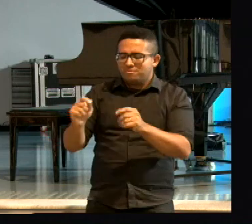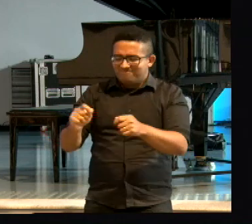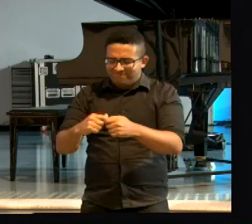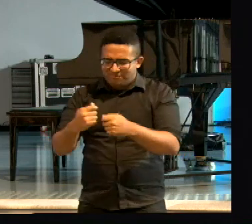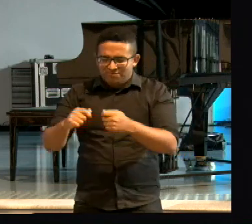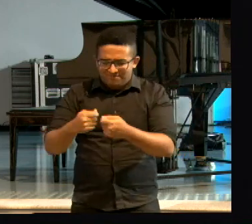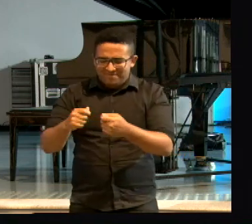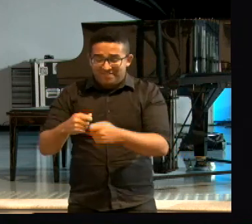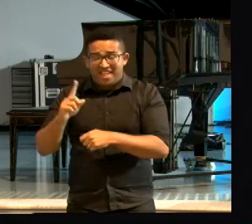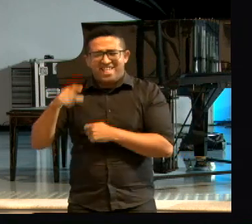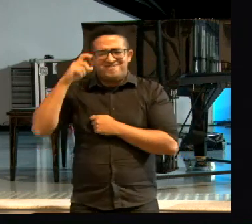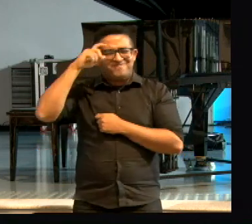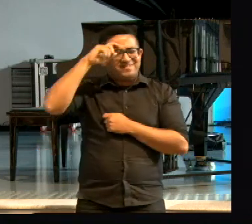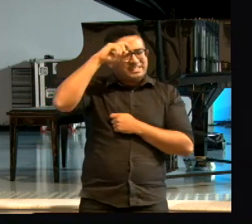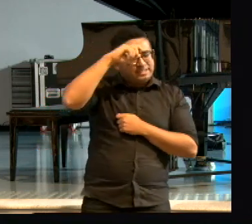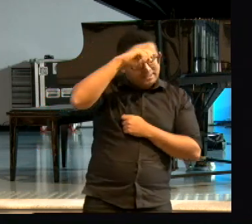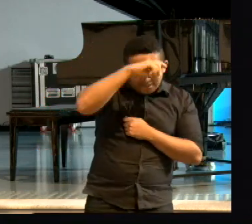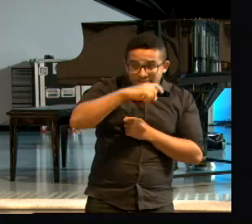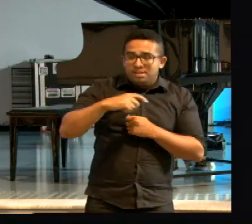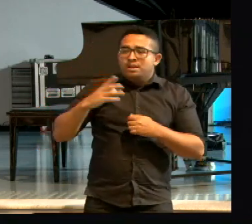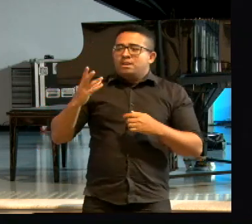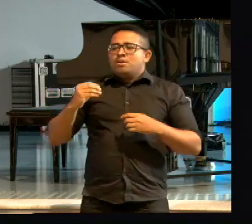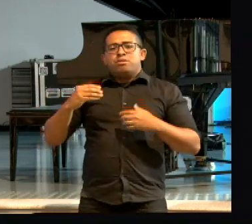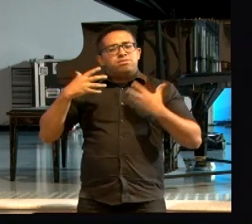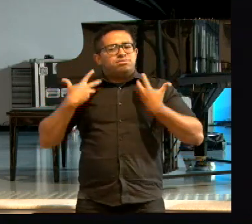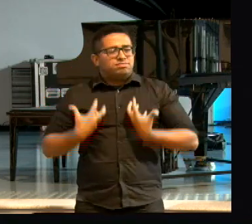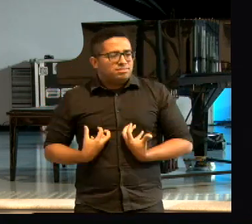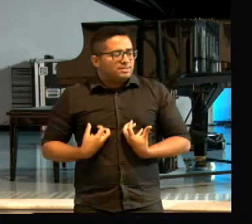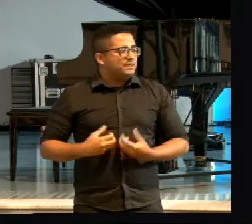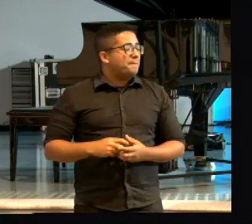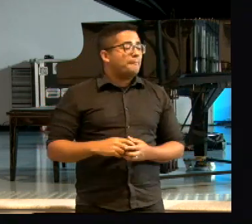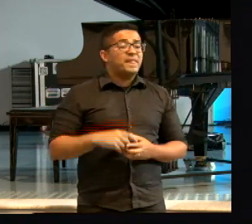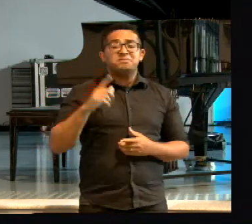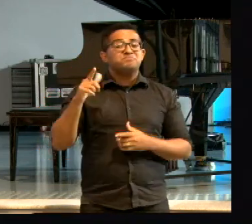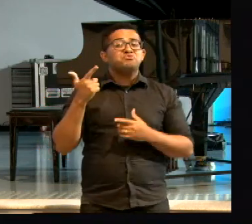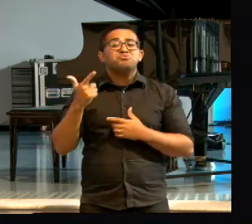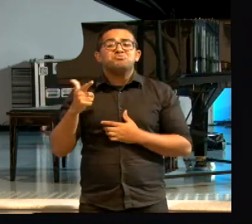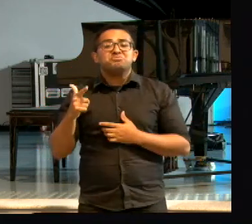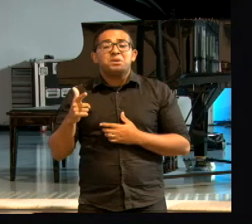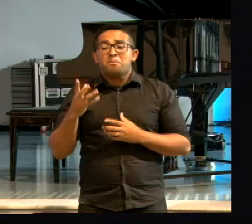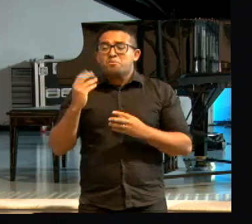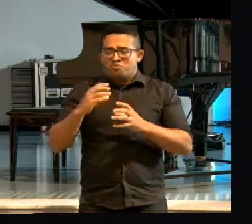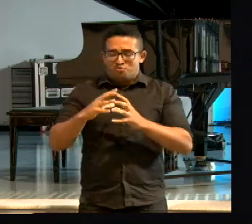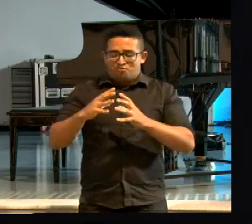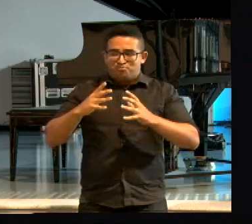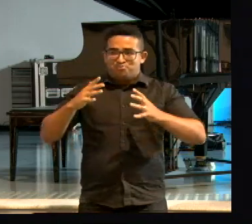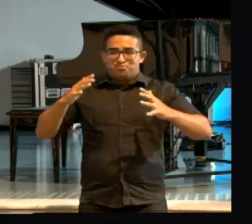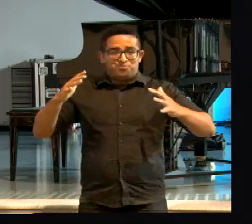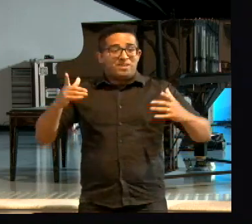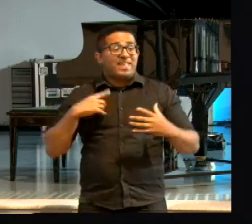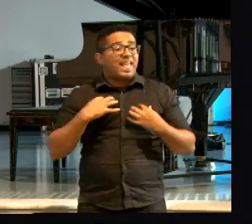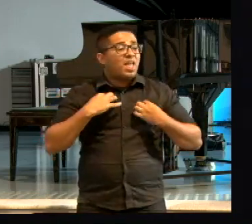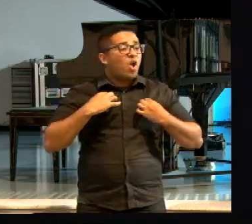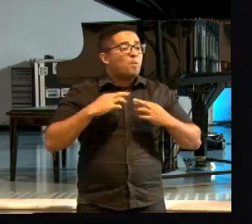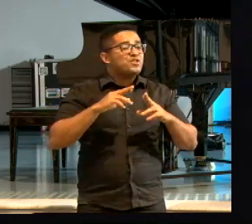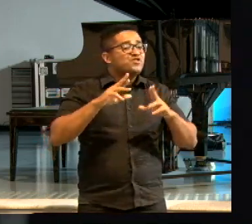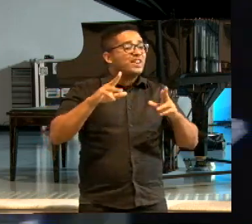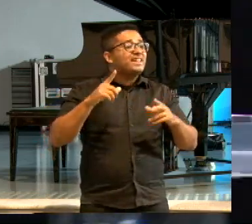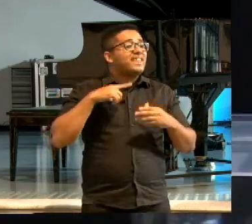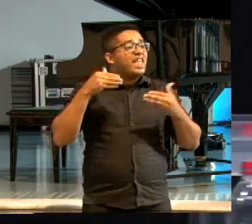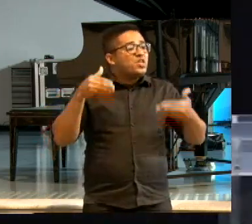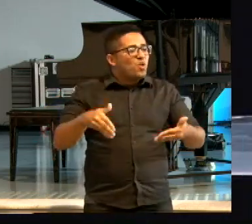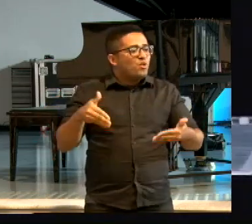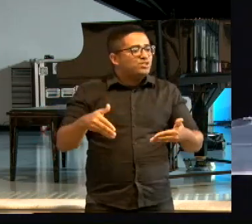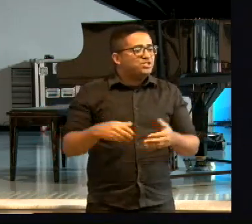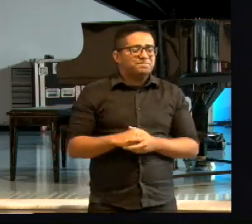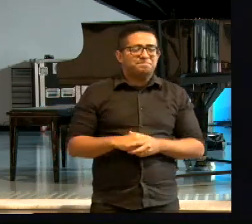algo difícil, custoso, trabalhoso, né? Eles não tinham esse volume de tecido que nós temos hoje. A